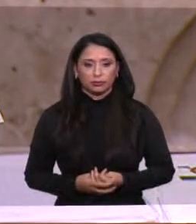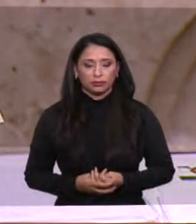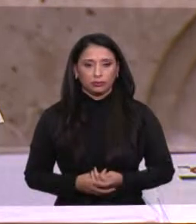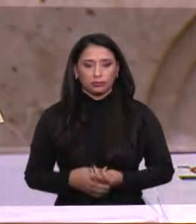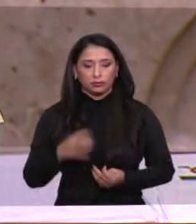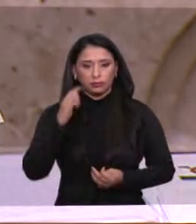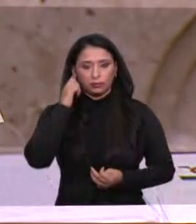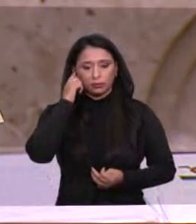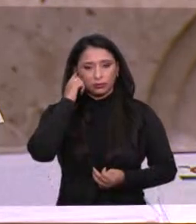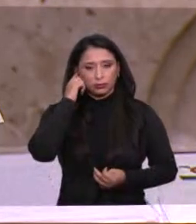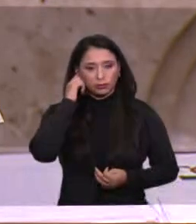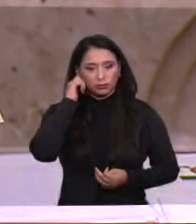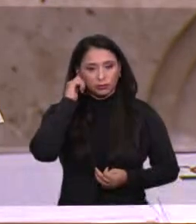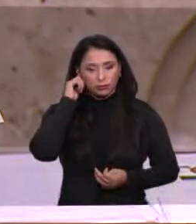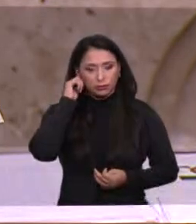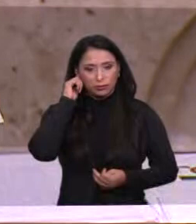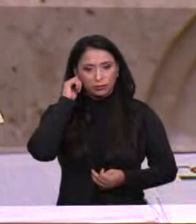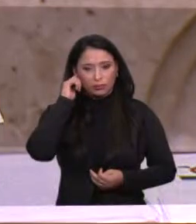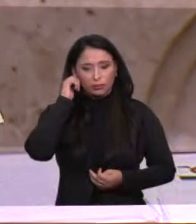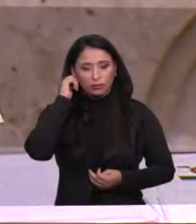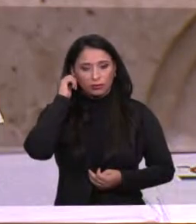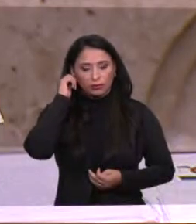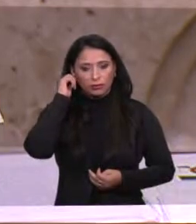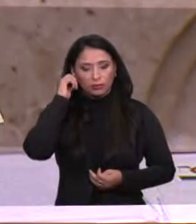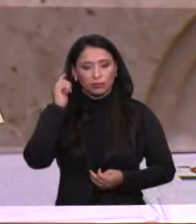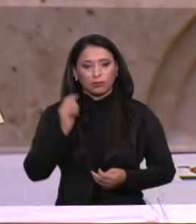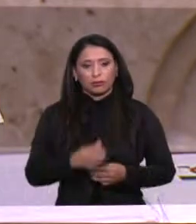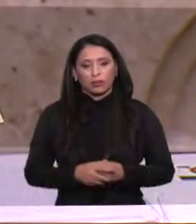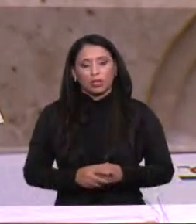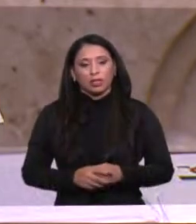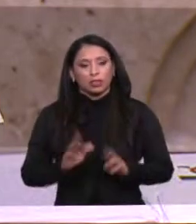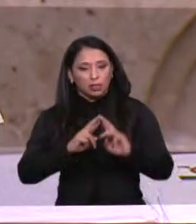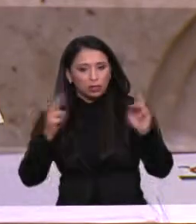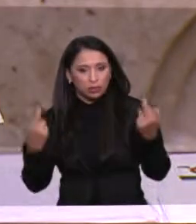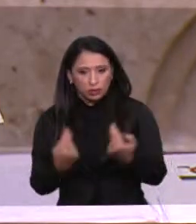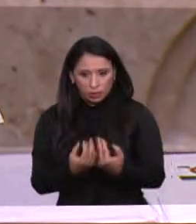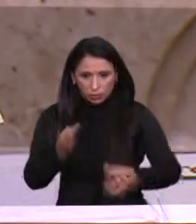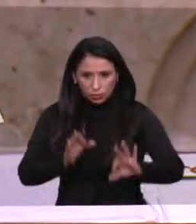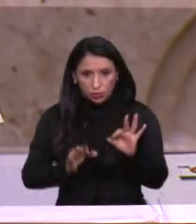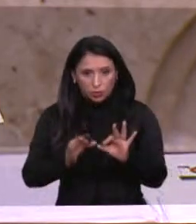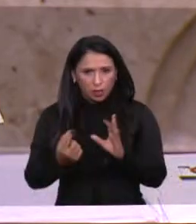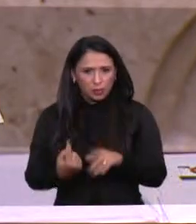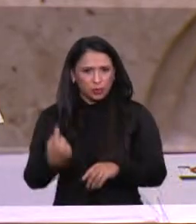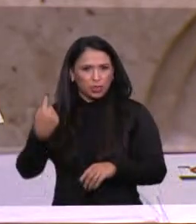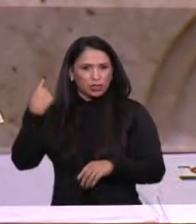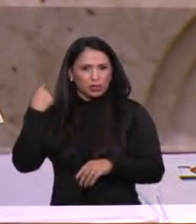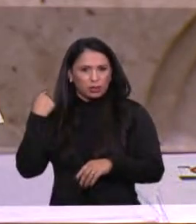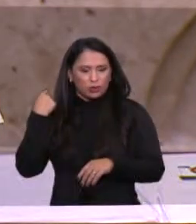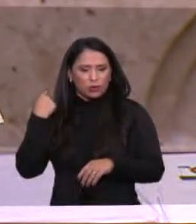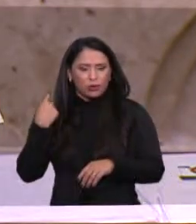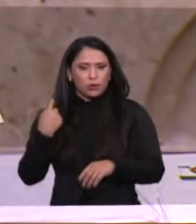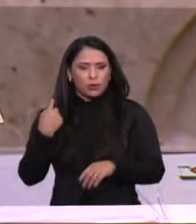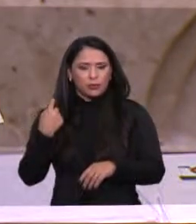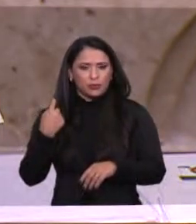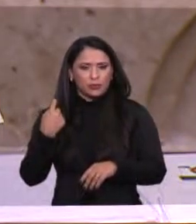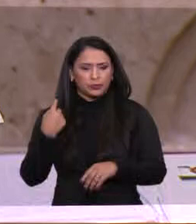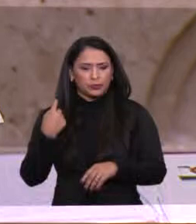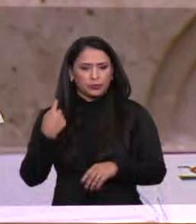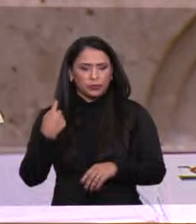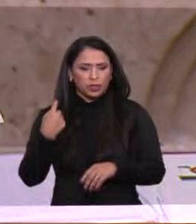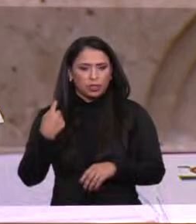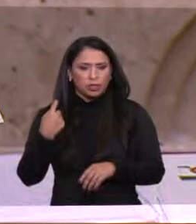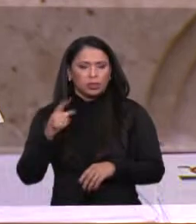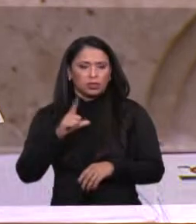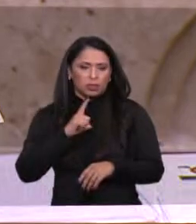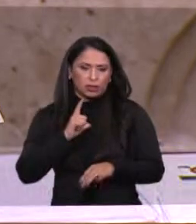na sessão na sentada anterior tivemos o melhor nas assentadas